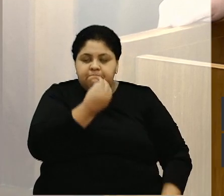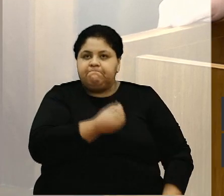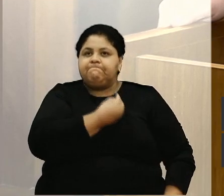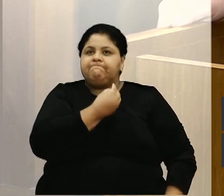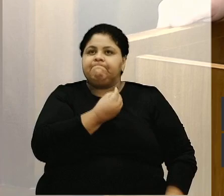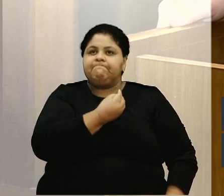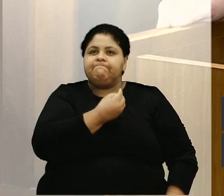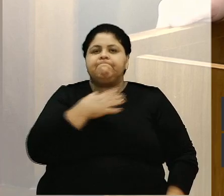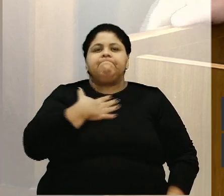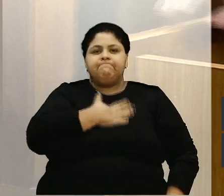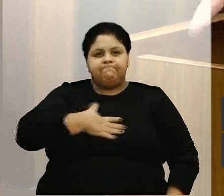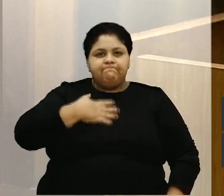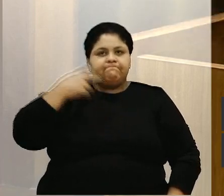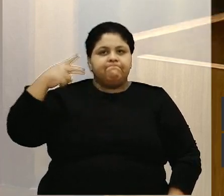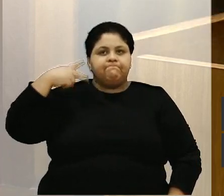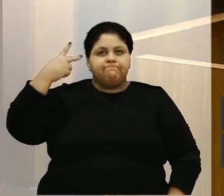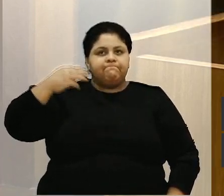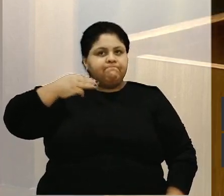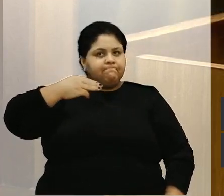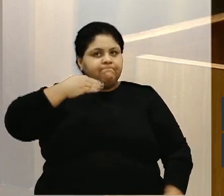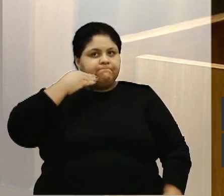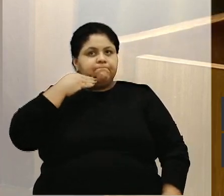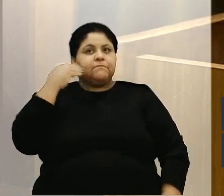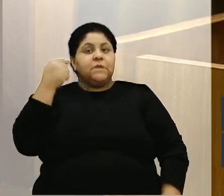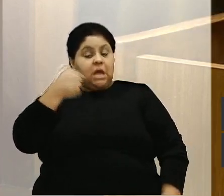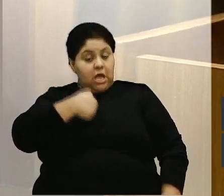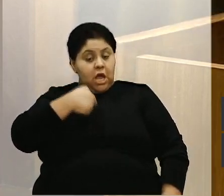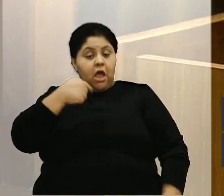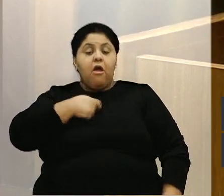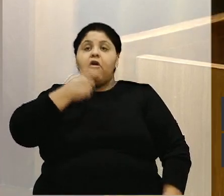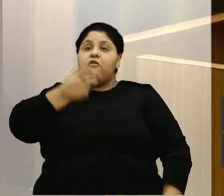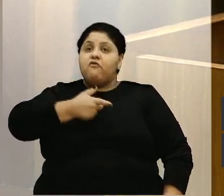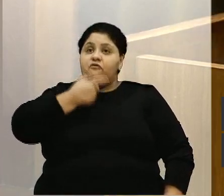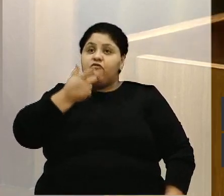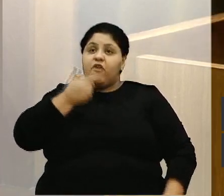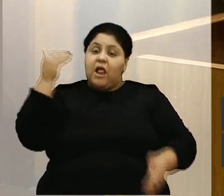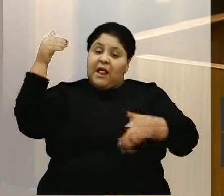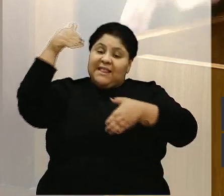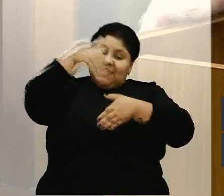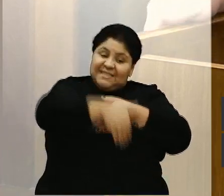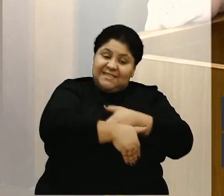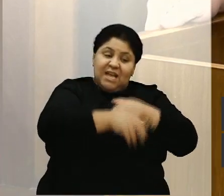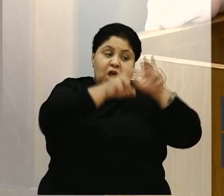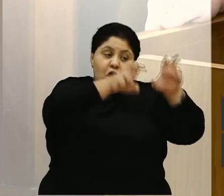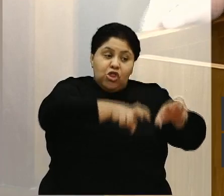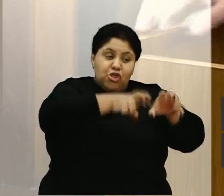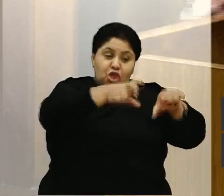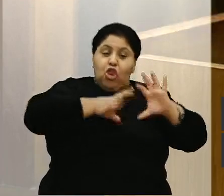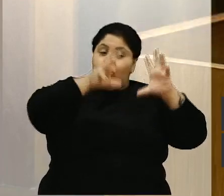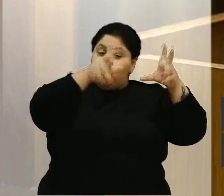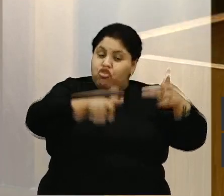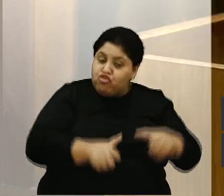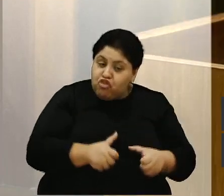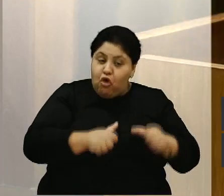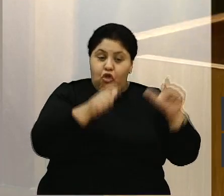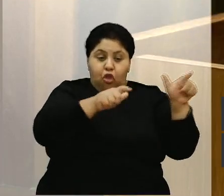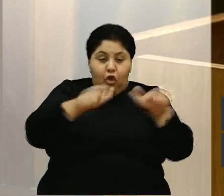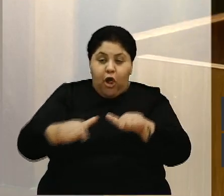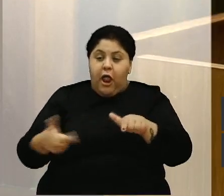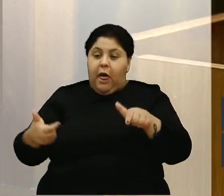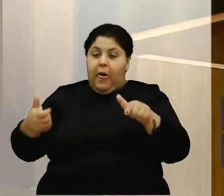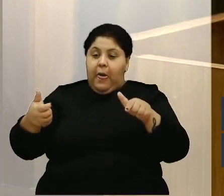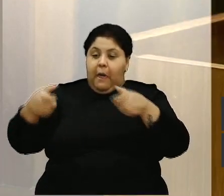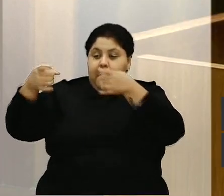nesse sentido, vereador Bortola, eu vou claramente descer a Vila Cristina e todos os lugares que foram afetados e vou relatar